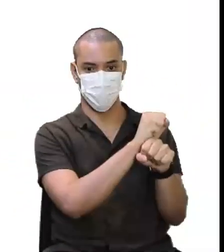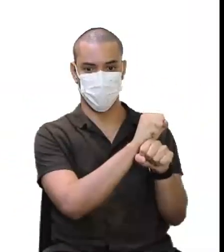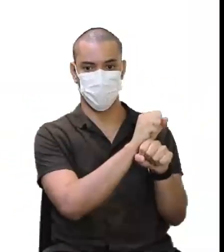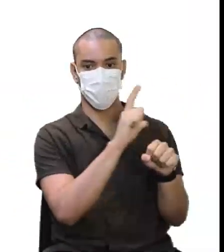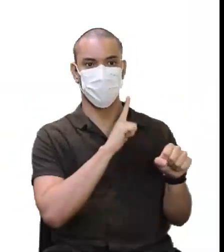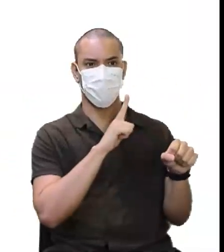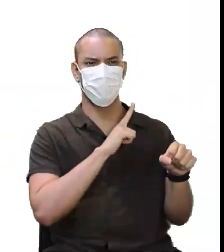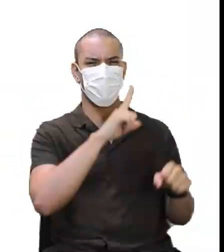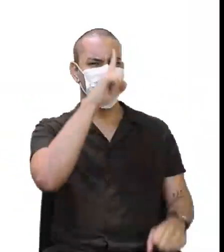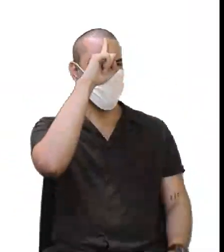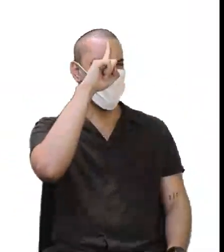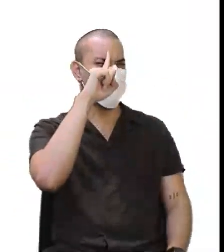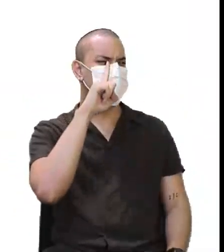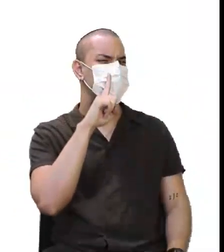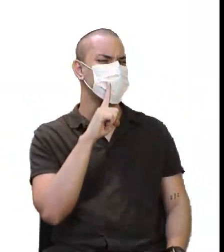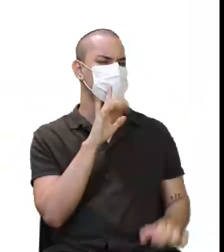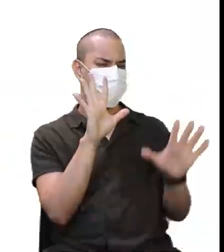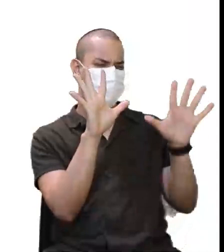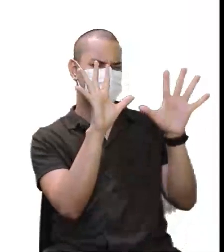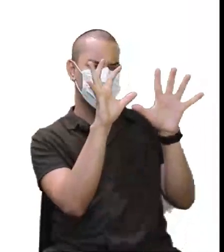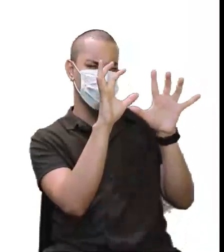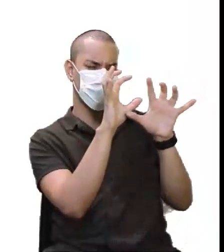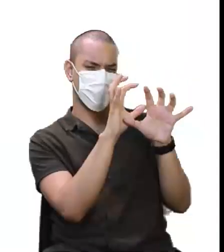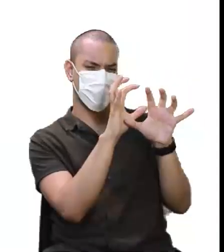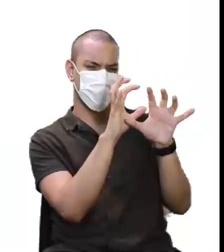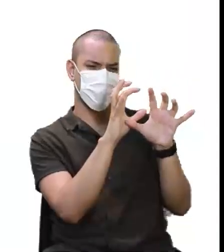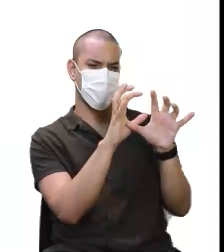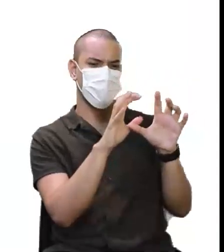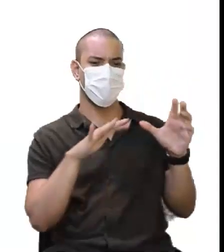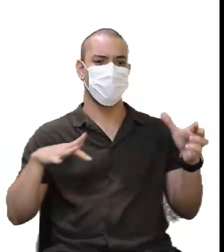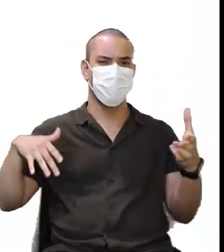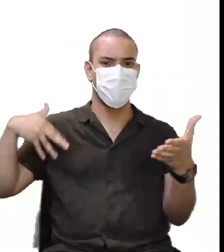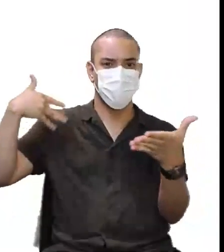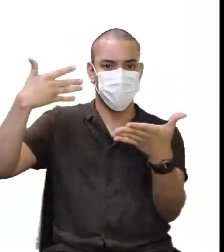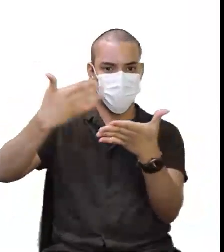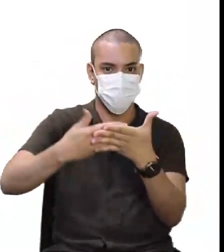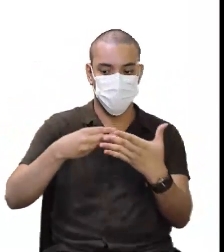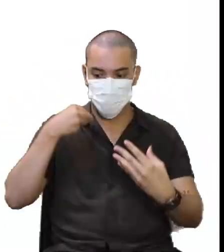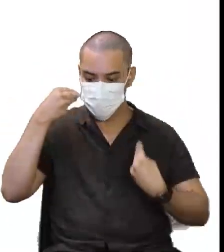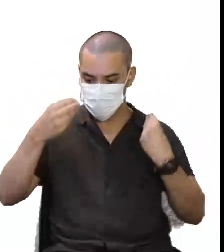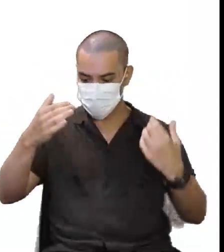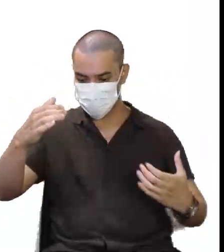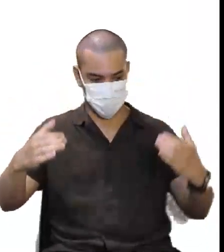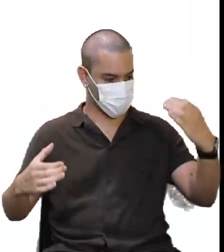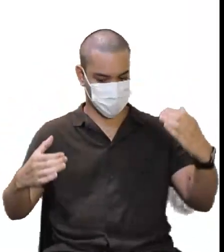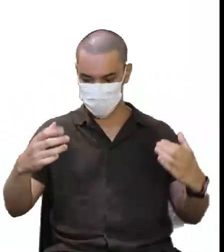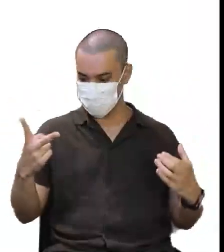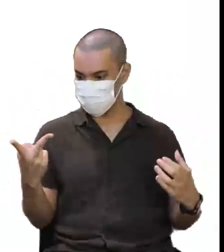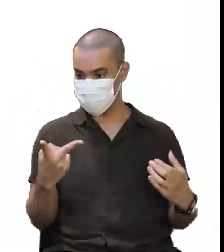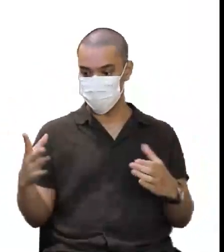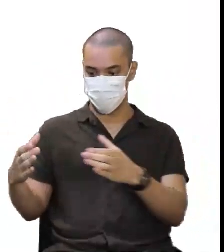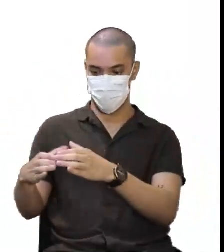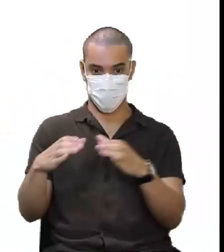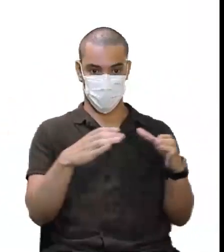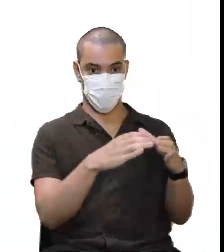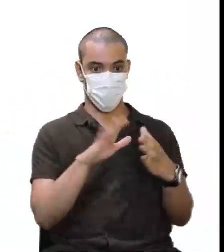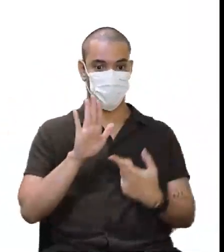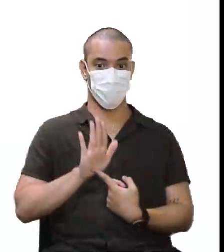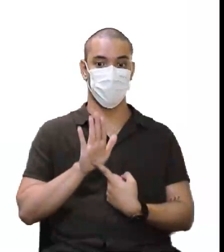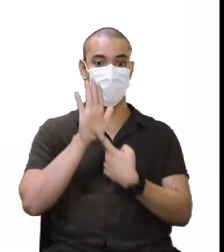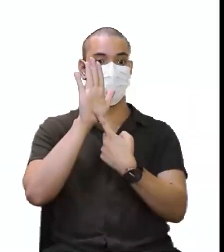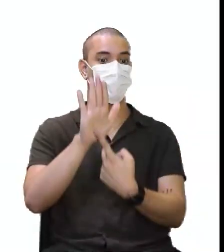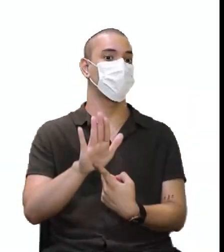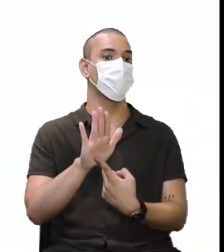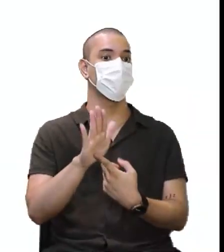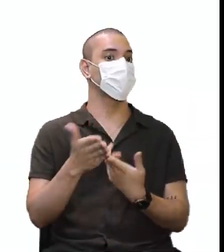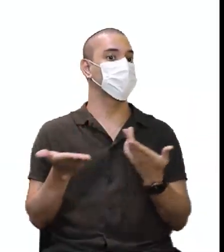as folhas amarelas. Ao final do experimento, os 2 grupos de plantas apresentaram,